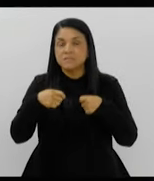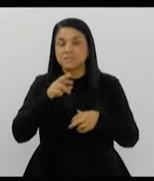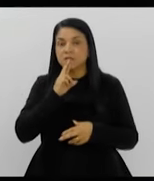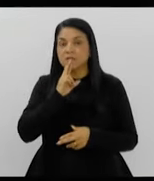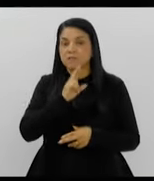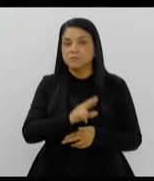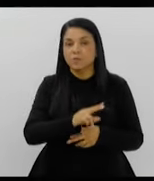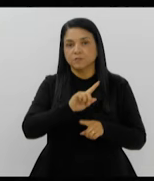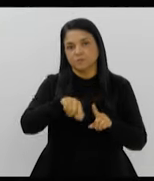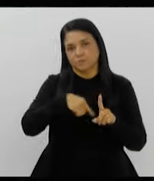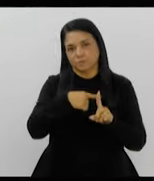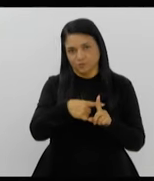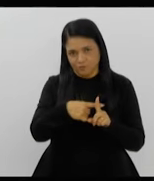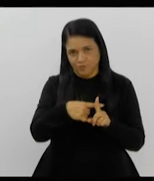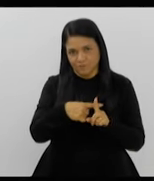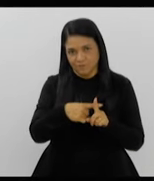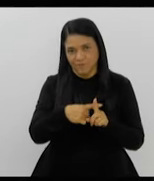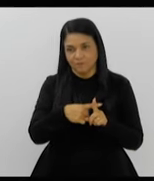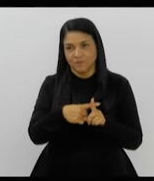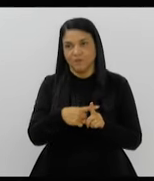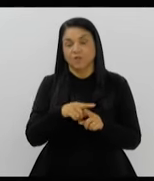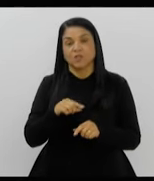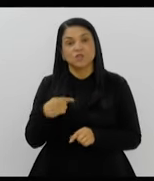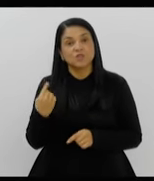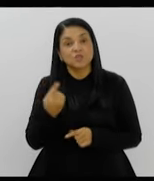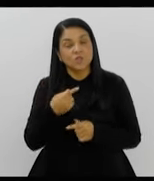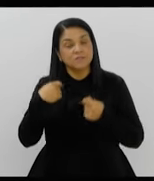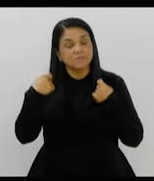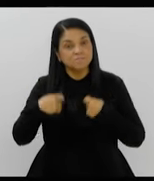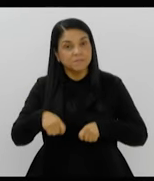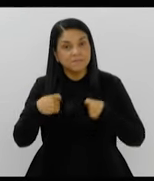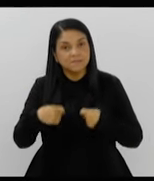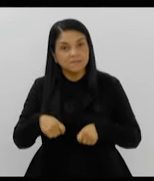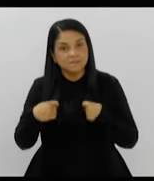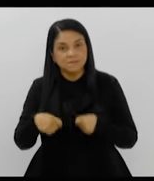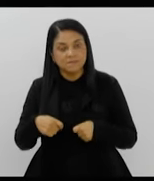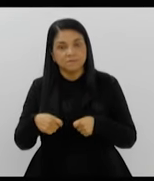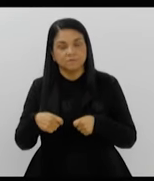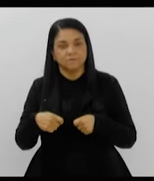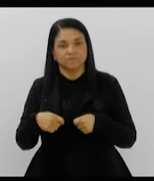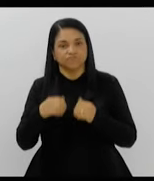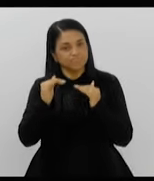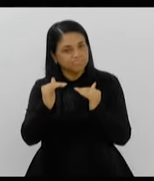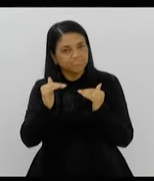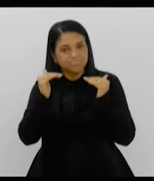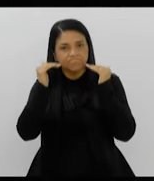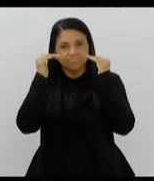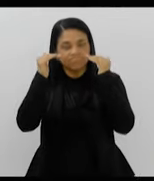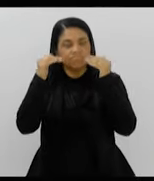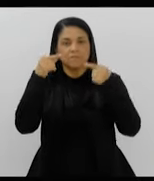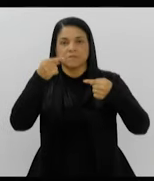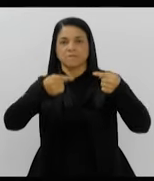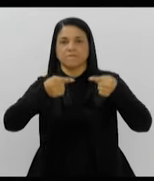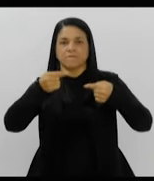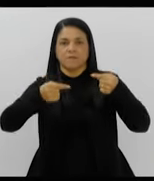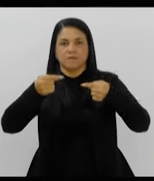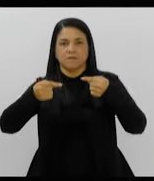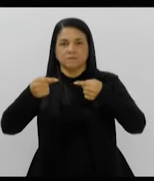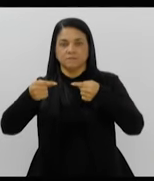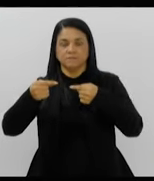resultados, não é? Então, precisamos elevar o nível dos debates. E